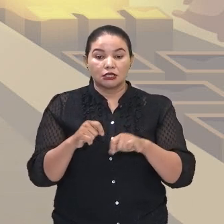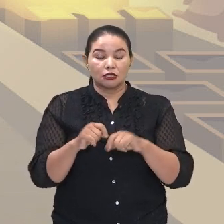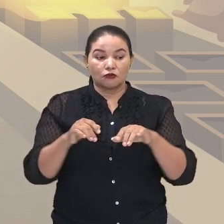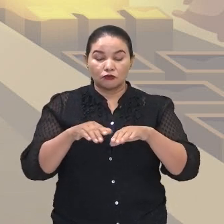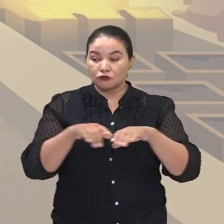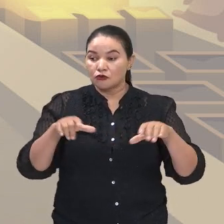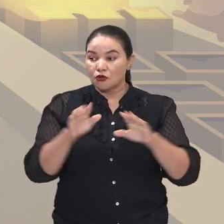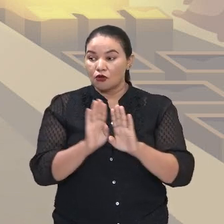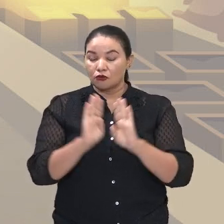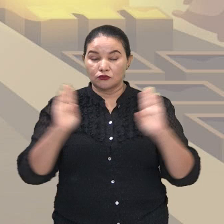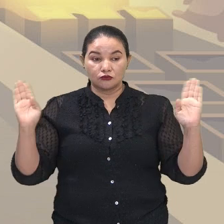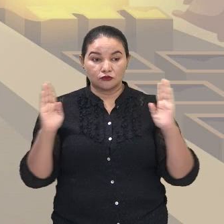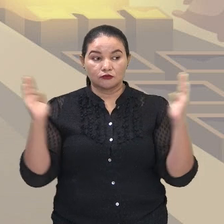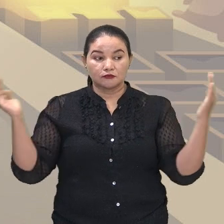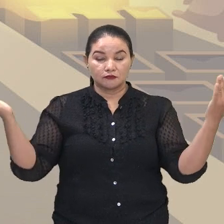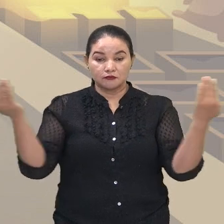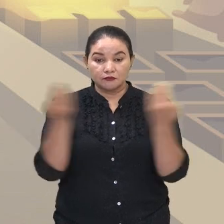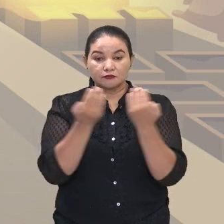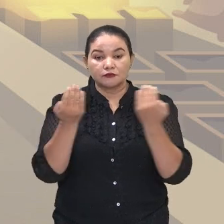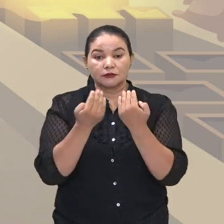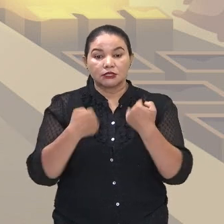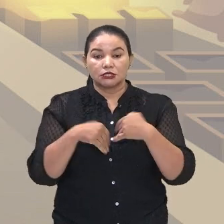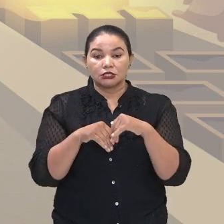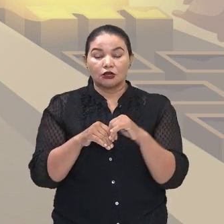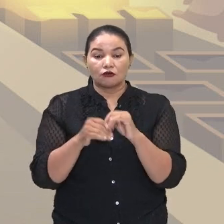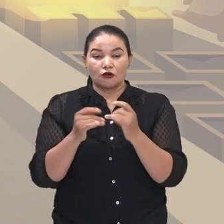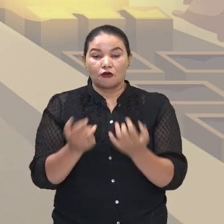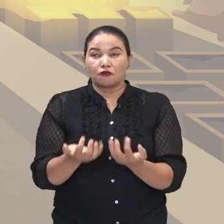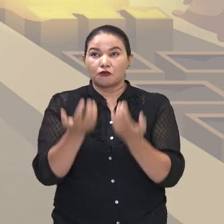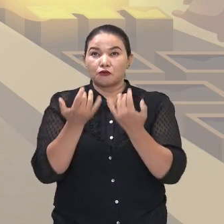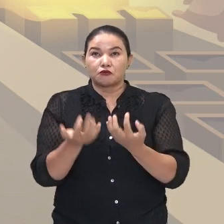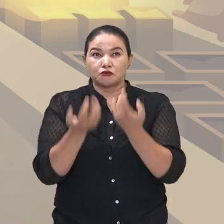galpões, ambientes fechados, a fumaça ficava